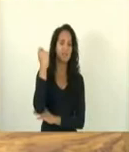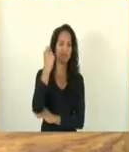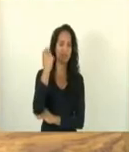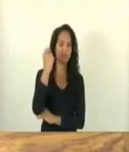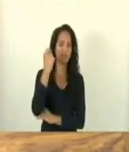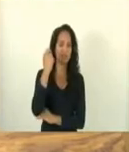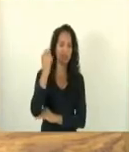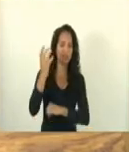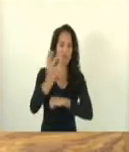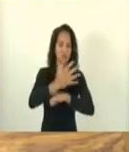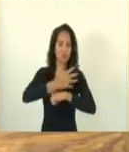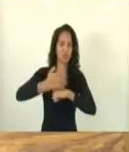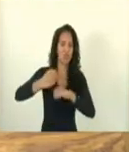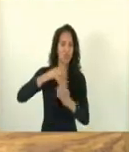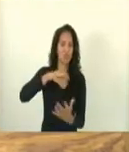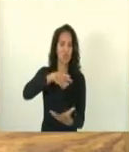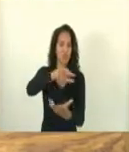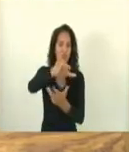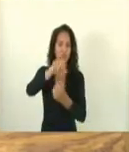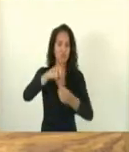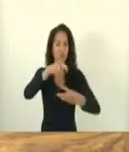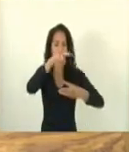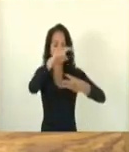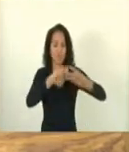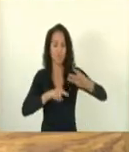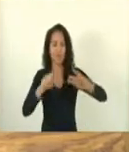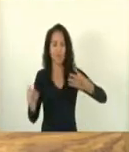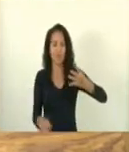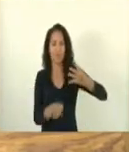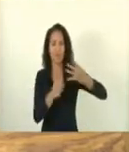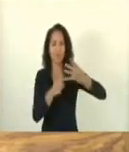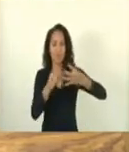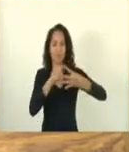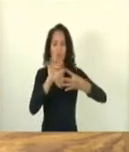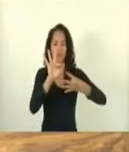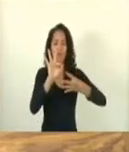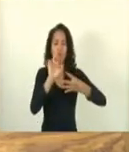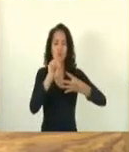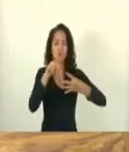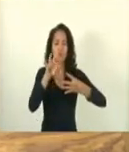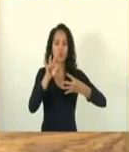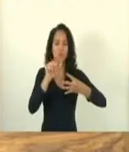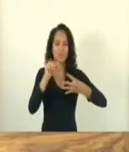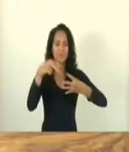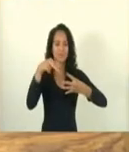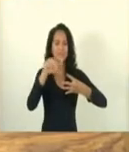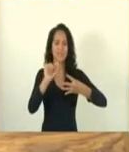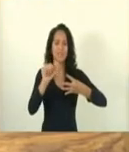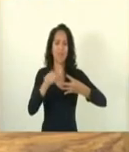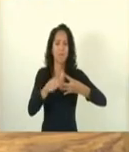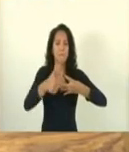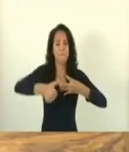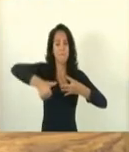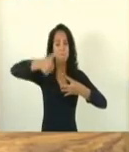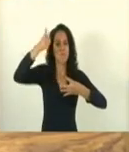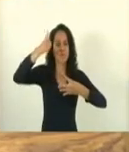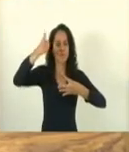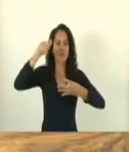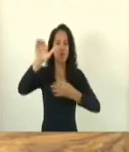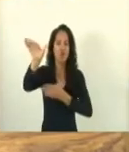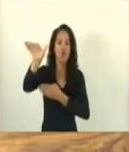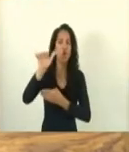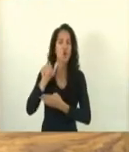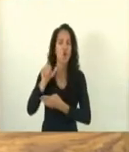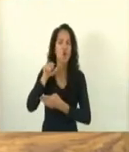do Mundo, apenas três de Richarlison, agora é o quarto. O primeiro foi Fontana, que ele foi convocado na década de